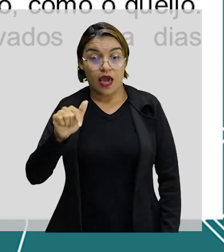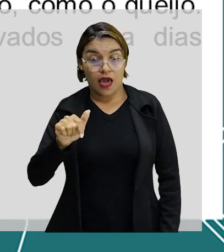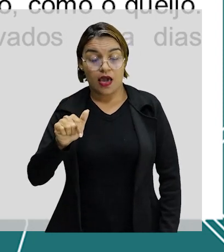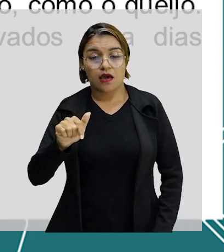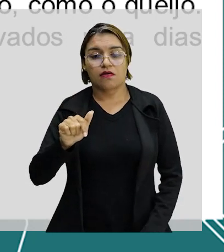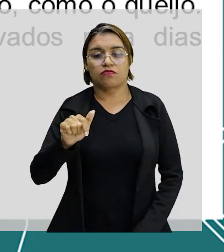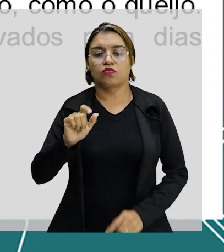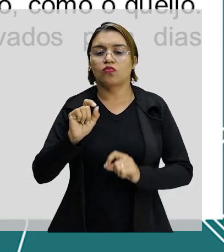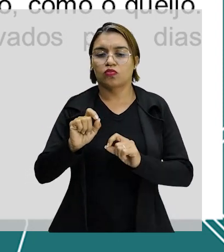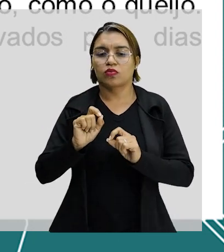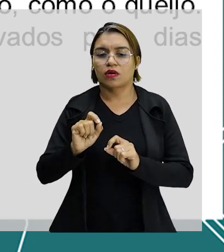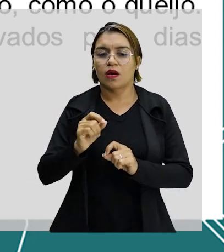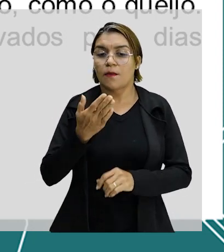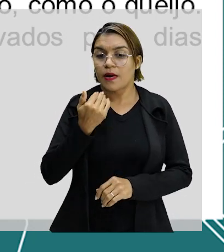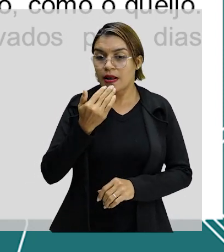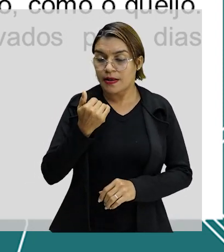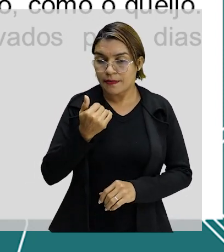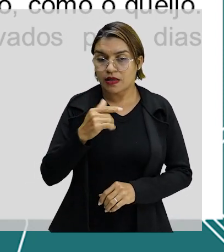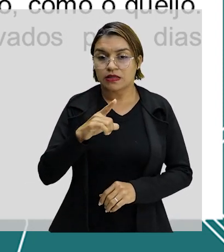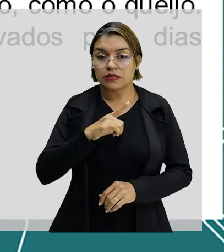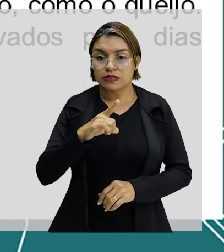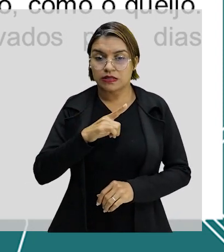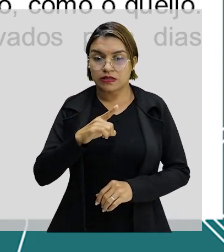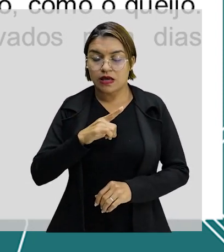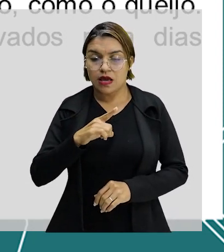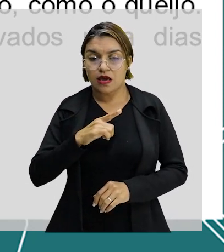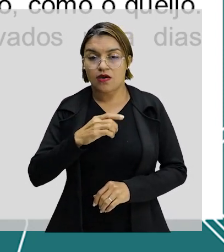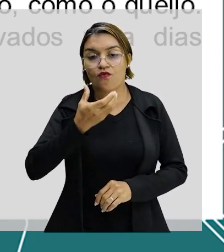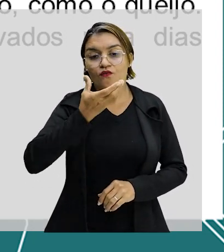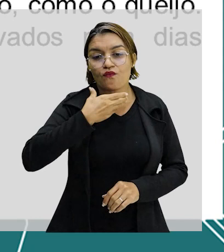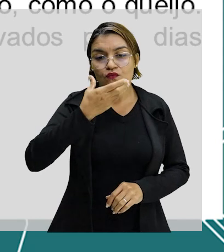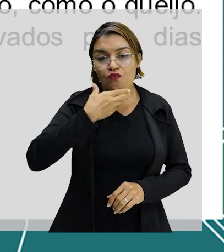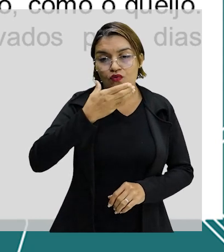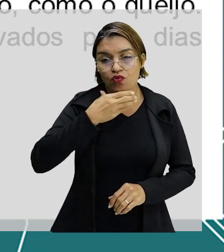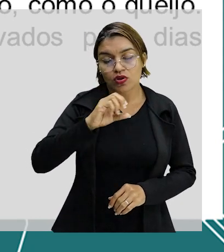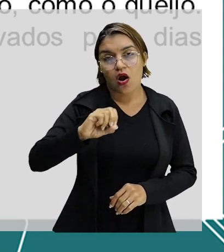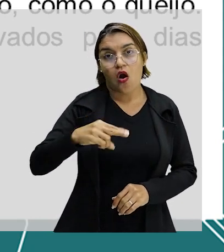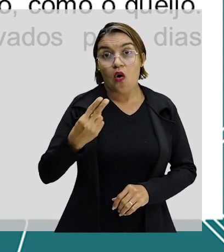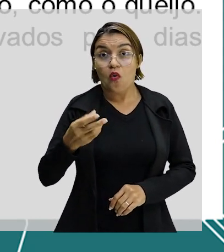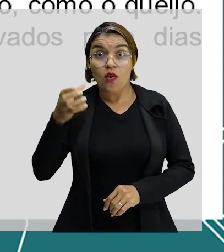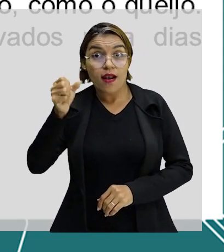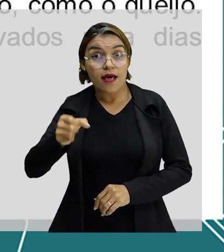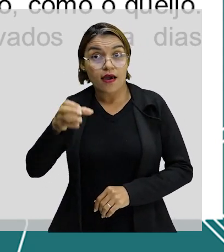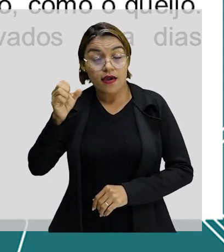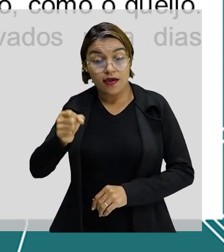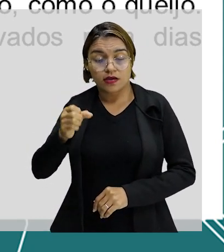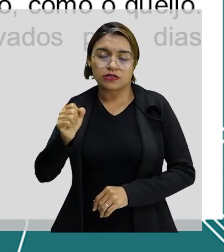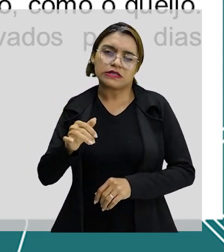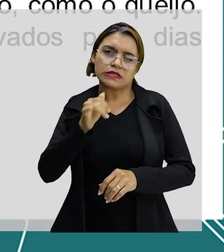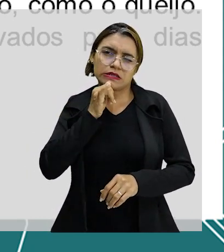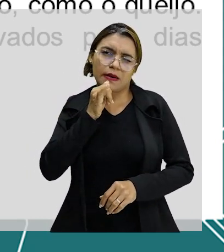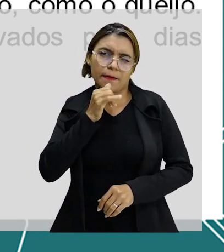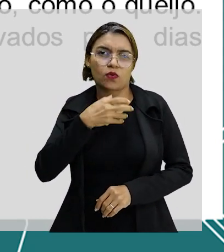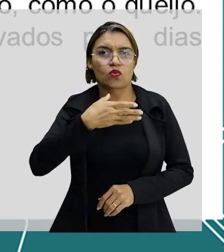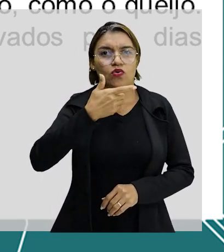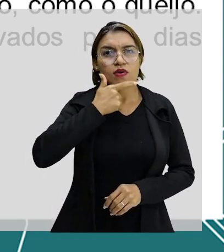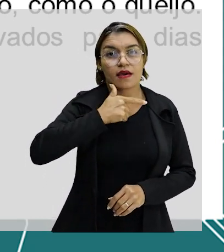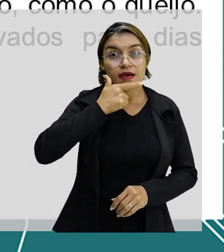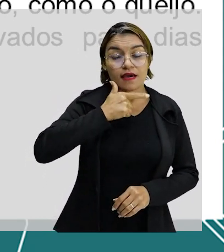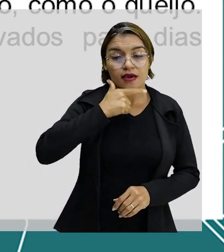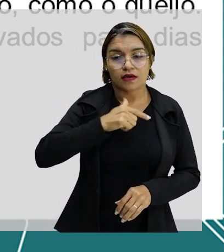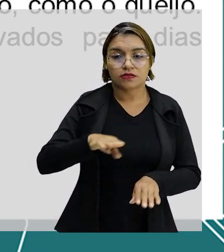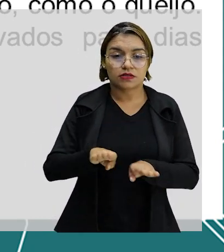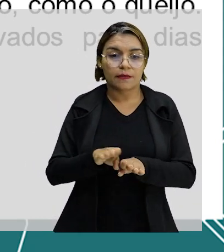uma iguaria, né? Composta por uma peça de fruta ou algum produto lácteo, como queijo. Os doces,